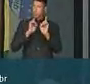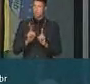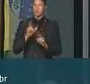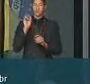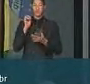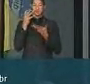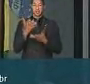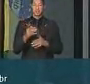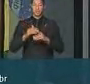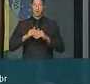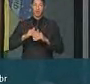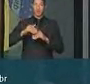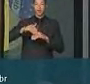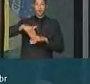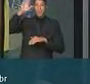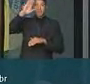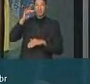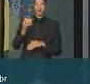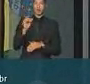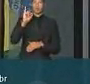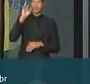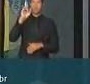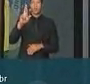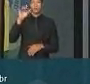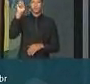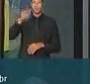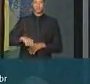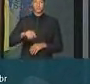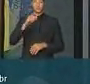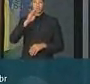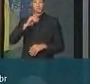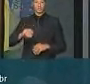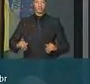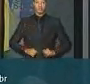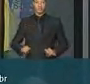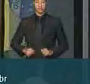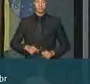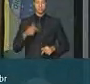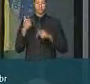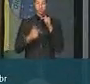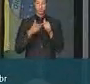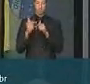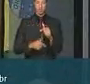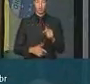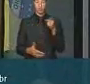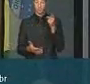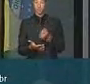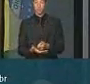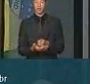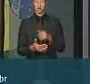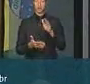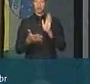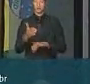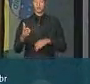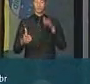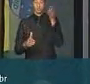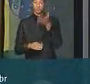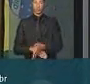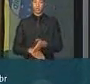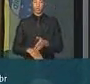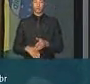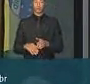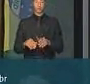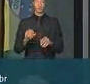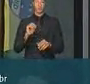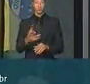quem quer aumentar o imposto de renda sacrificando mais o trabalhador aquele que paga descontando diretamente na